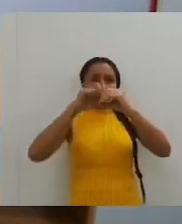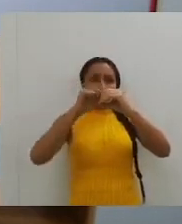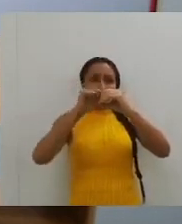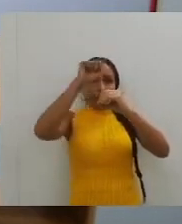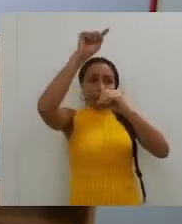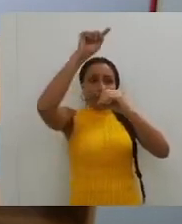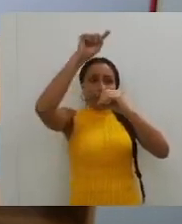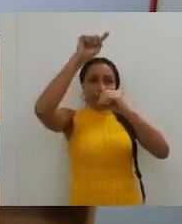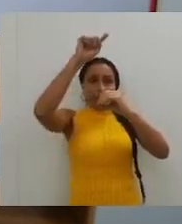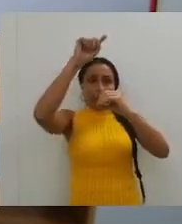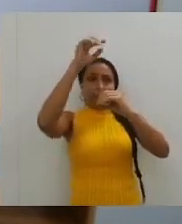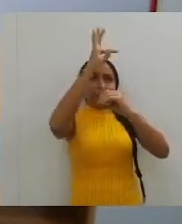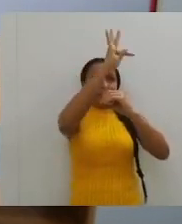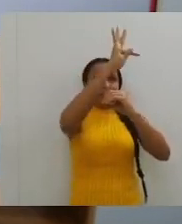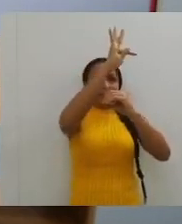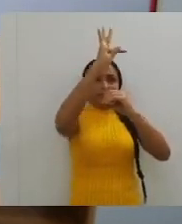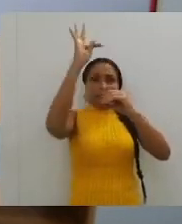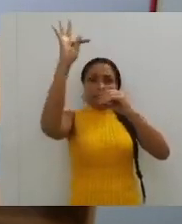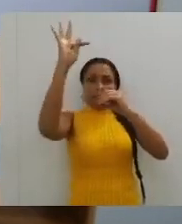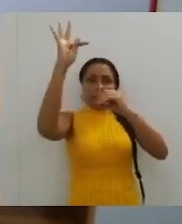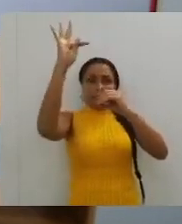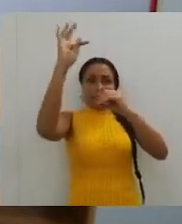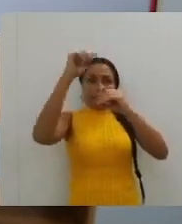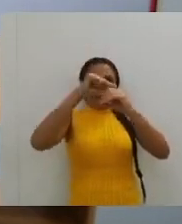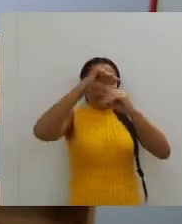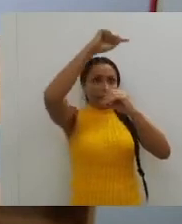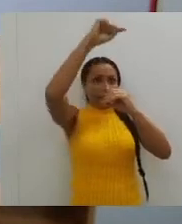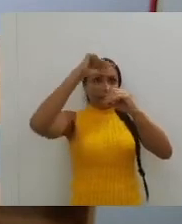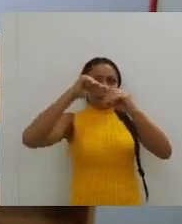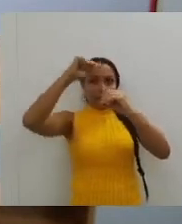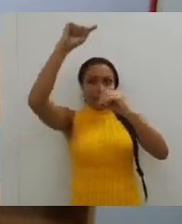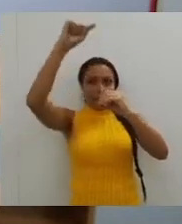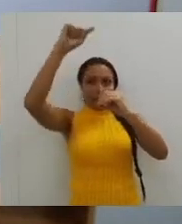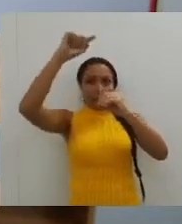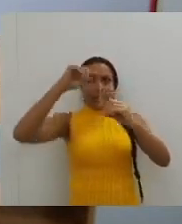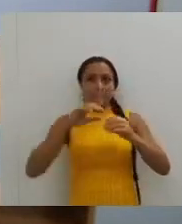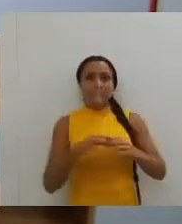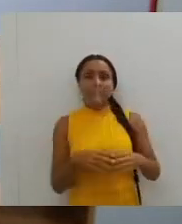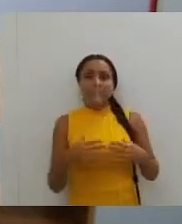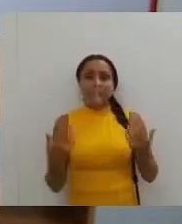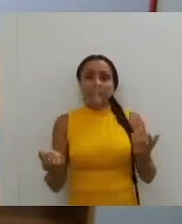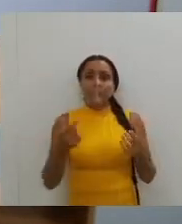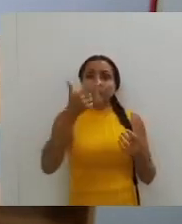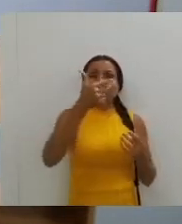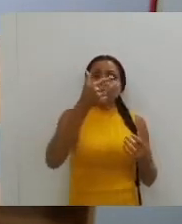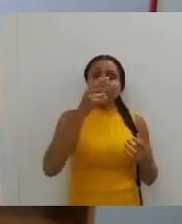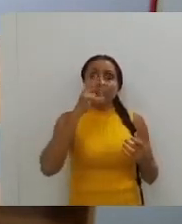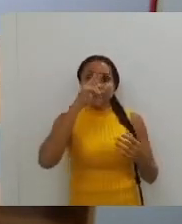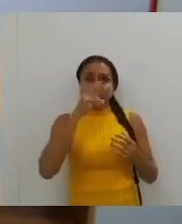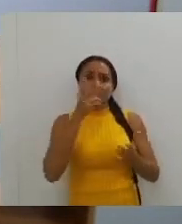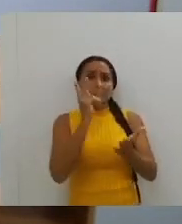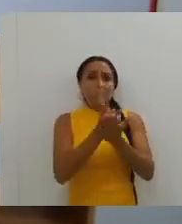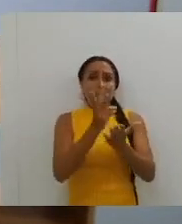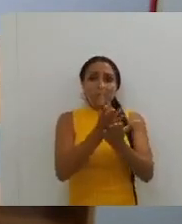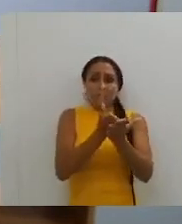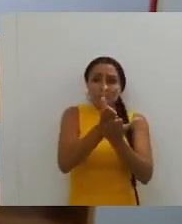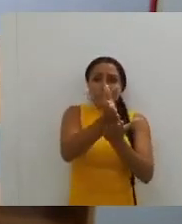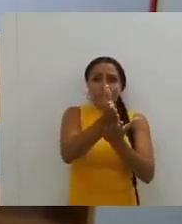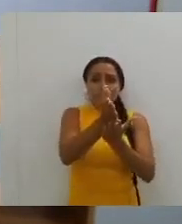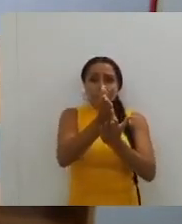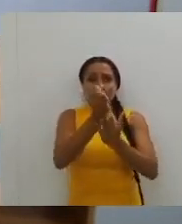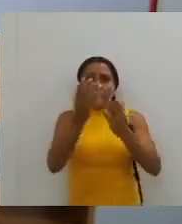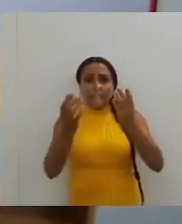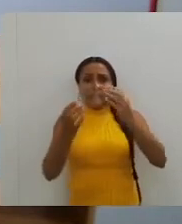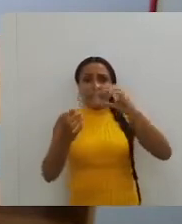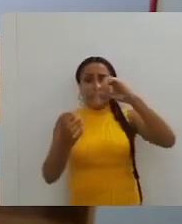as forças T, chamadas forças de tração. Ei, abençoado, duas forças que têm a mesma direção e sentido, T